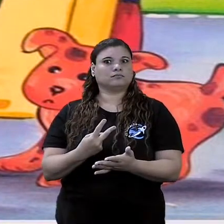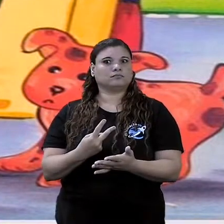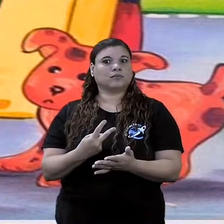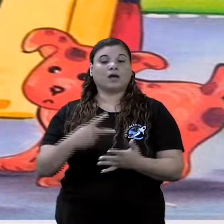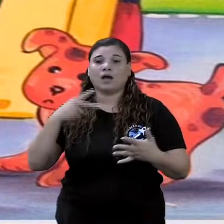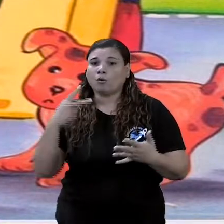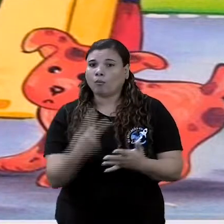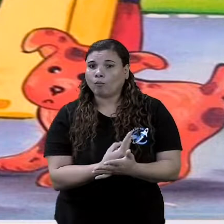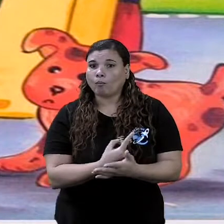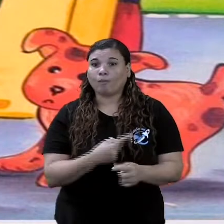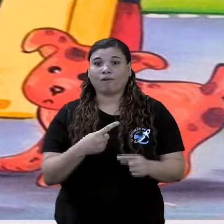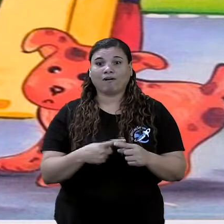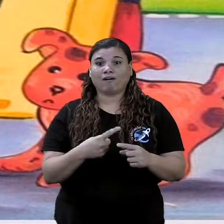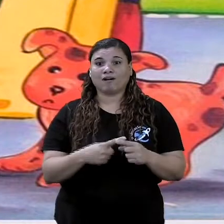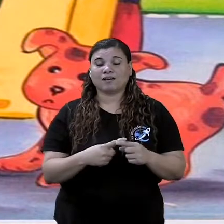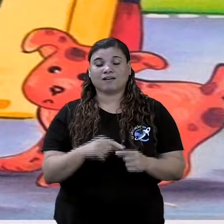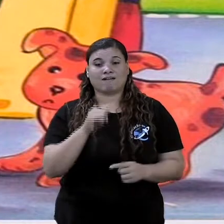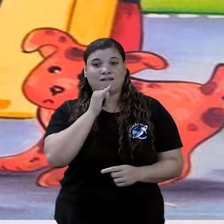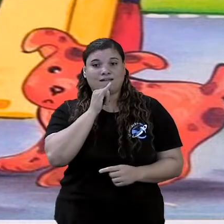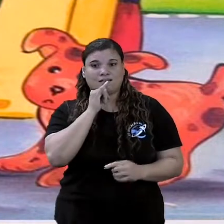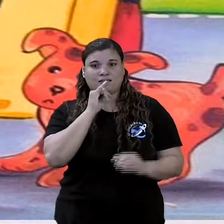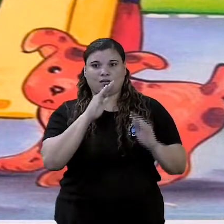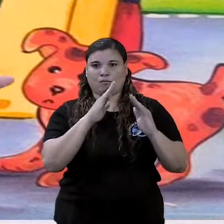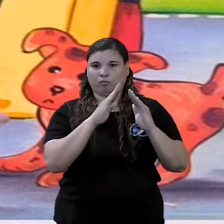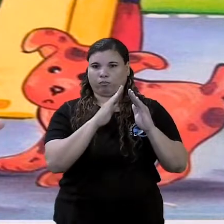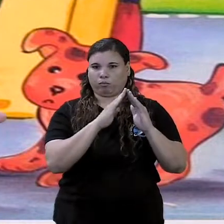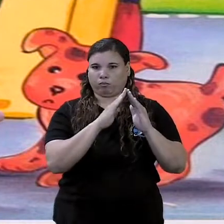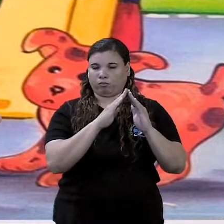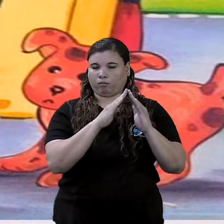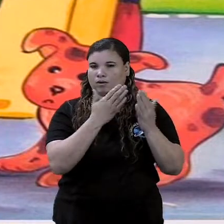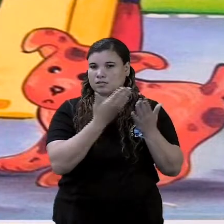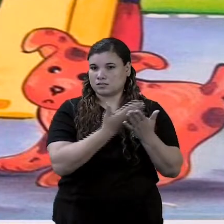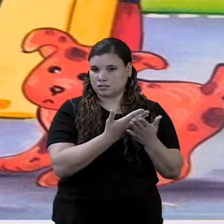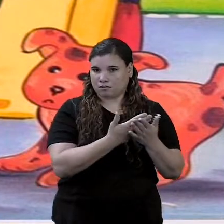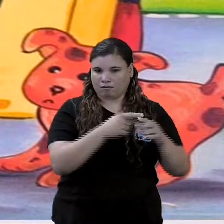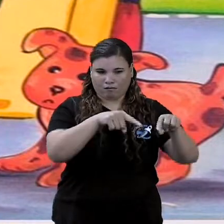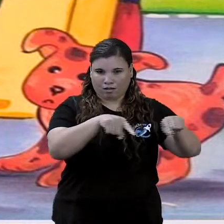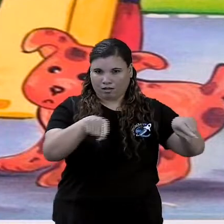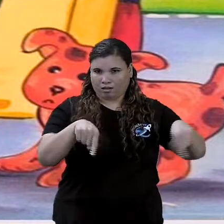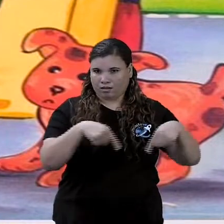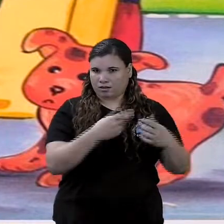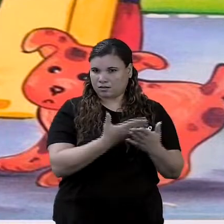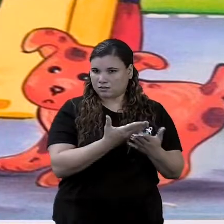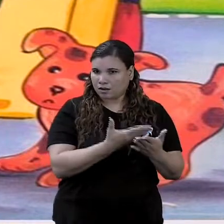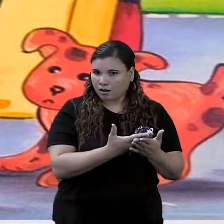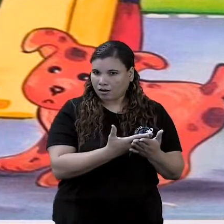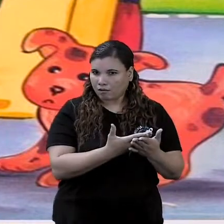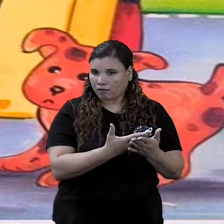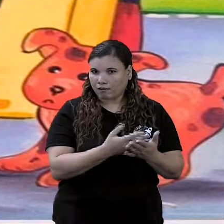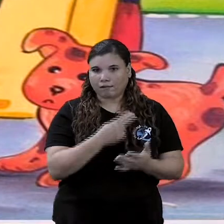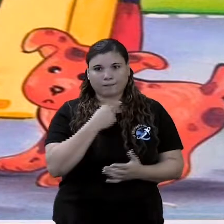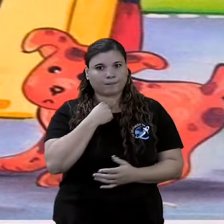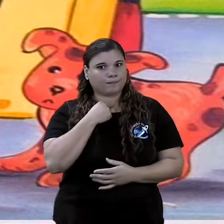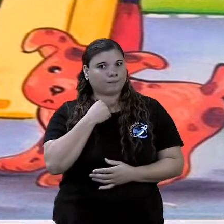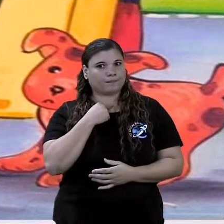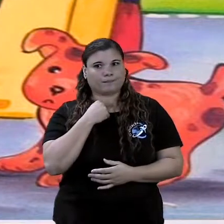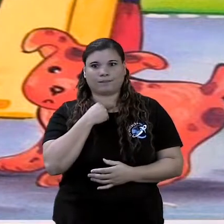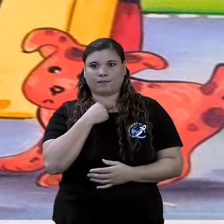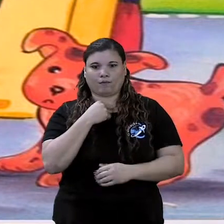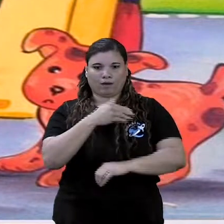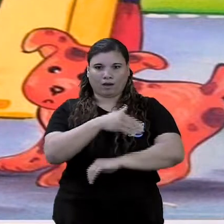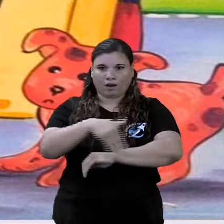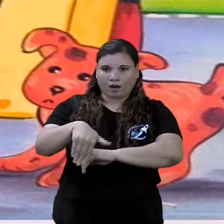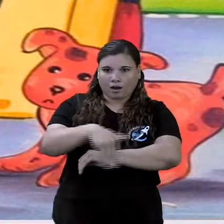recreio, Não pode acontecer na nossa rua, no nosso bairro, não pode acontecer